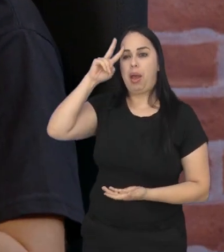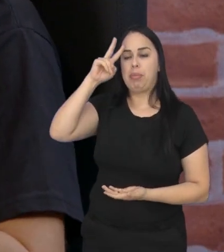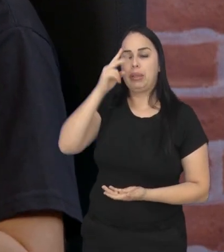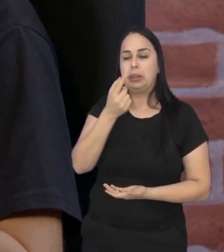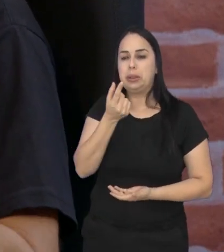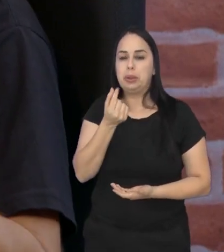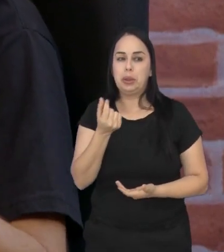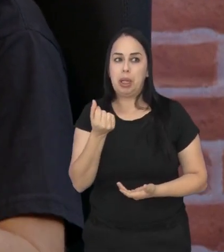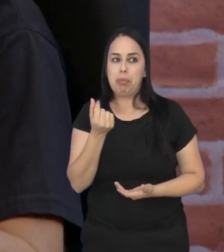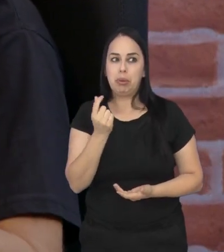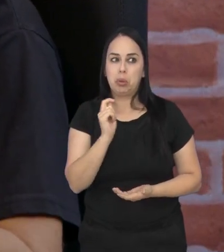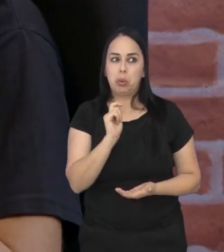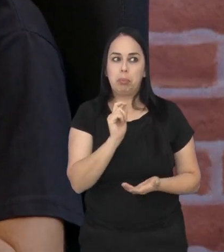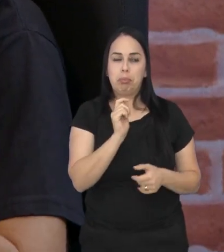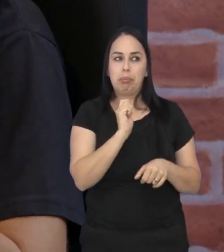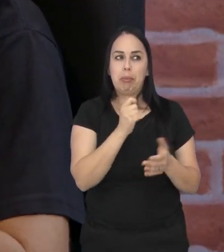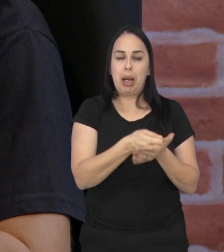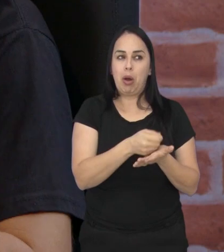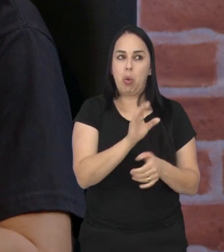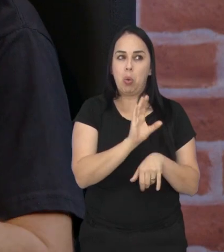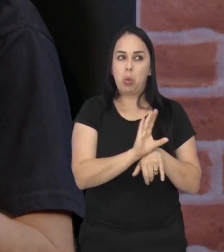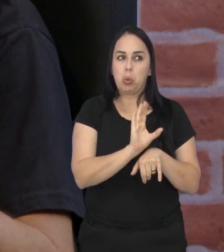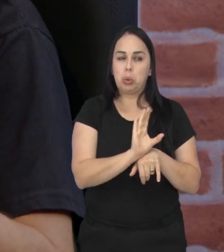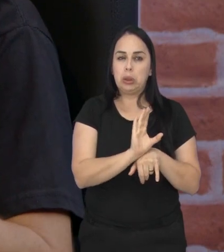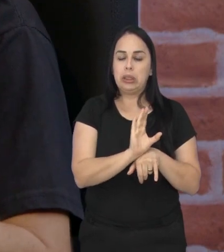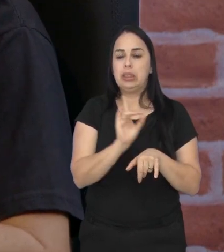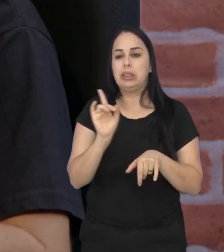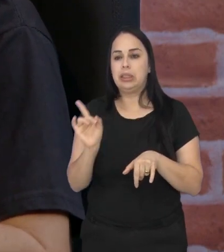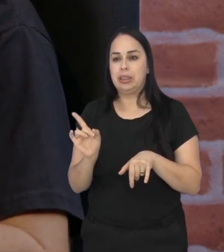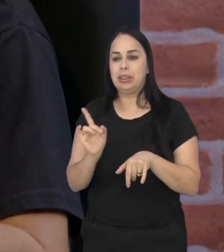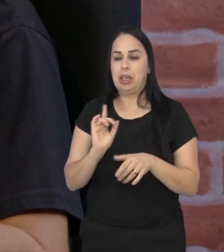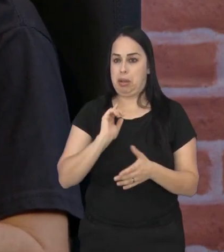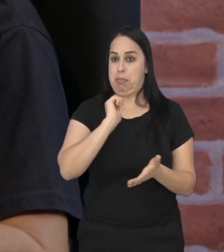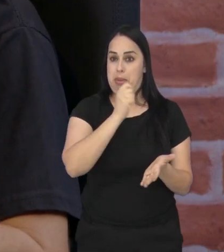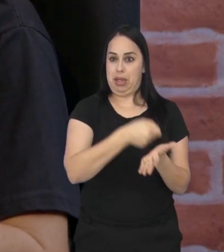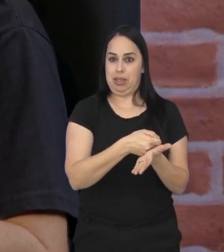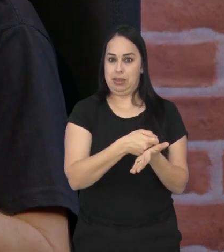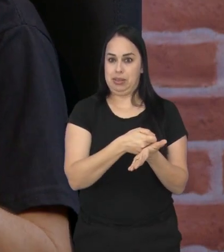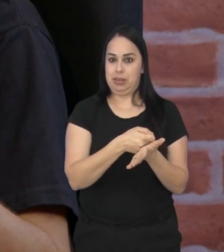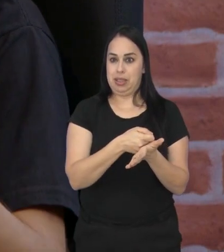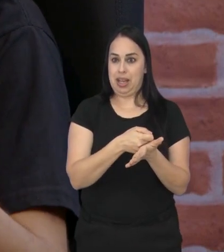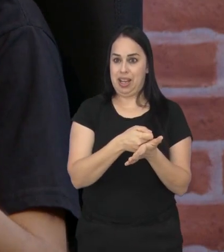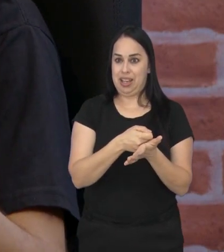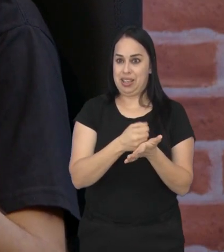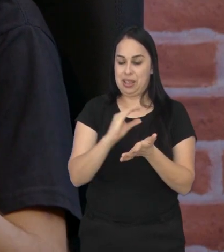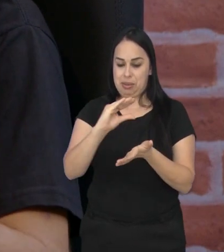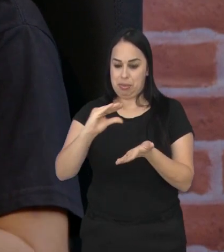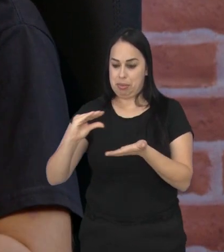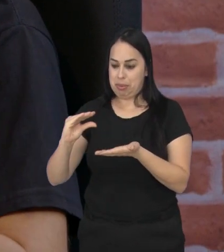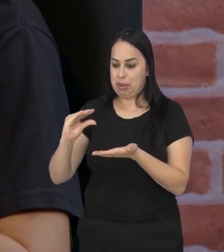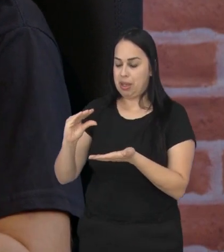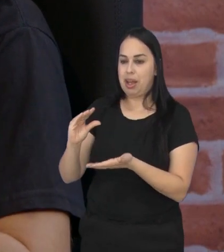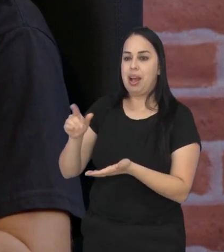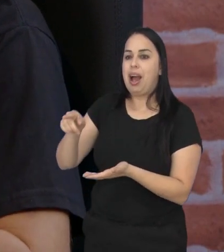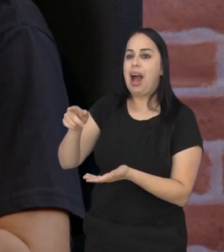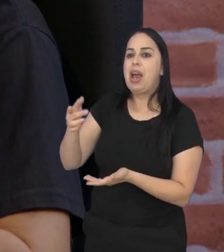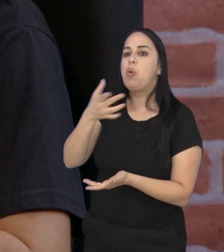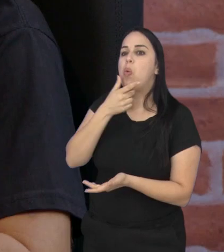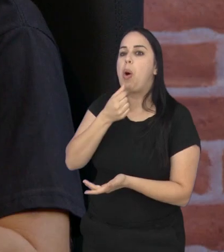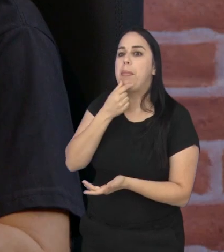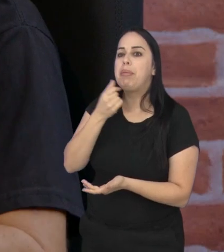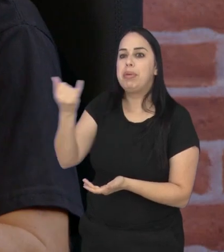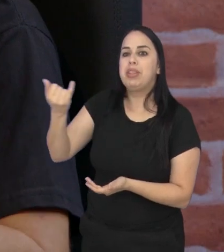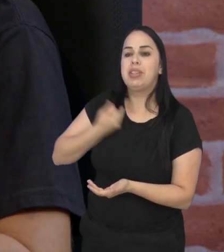hoje que eu tinha esse dinheiro do curso, e eu cheguei, paguei o curso, sobrou uma grana, o cara falou, tô vendendo esse baixo. Quanto